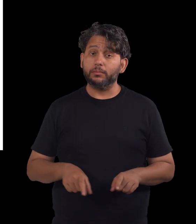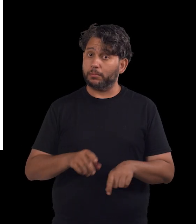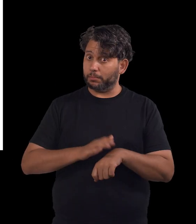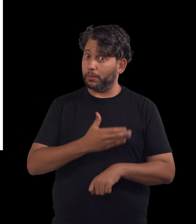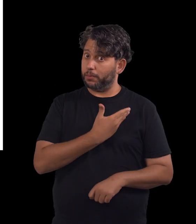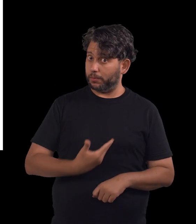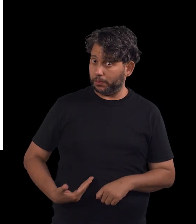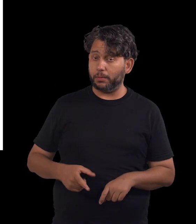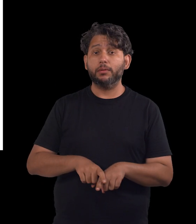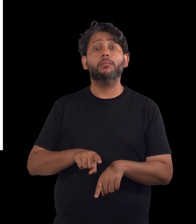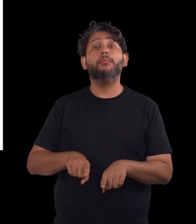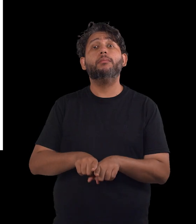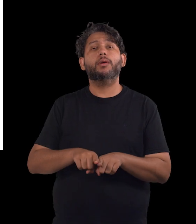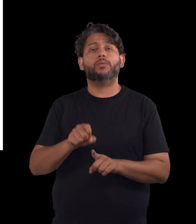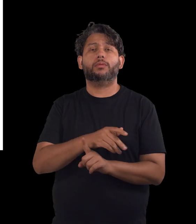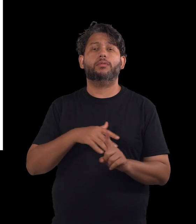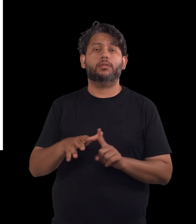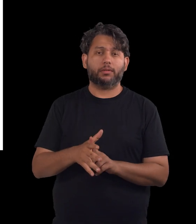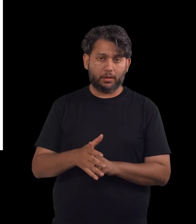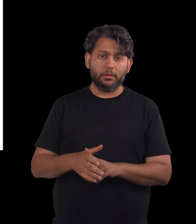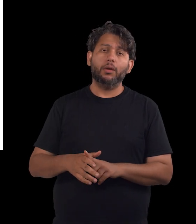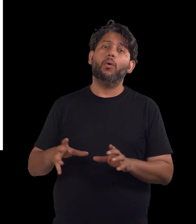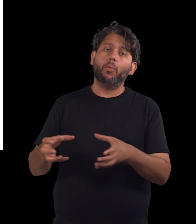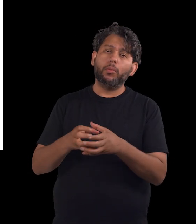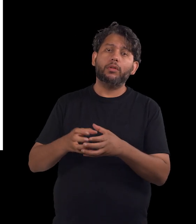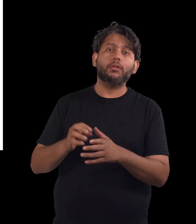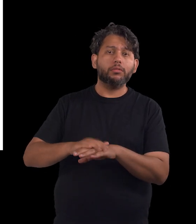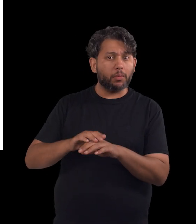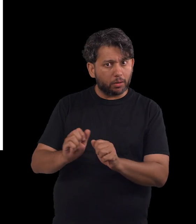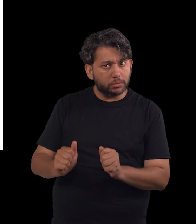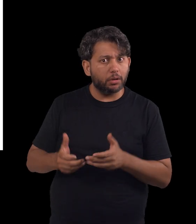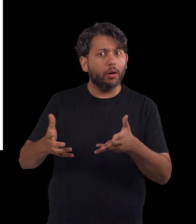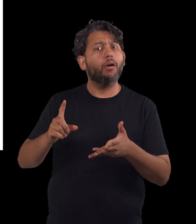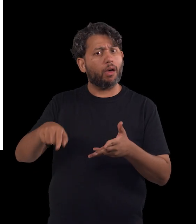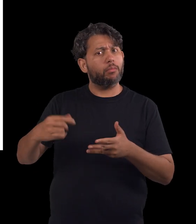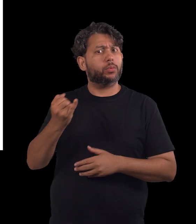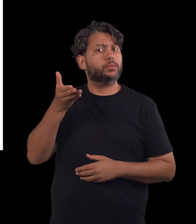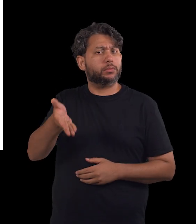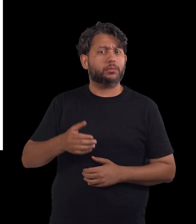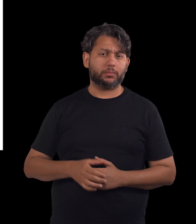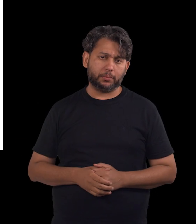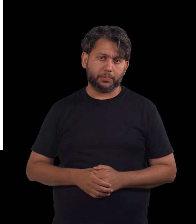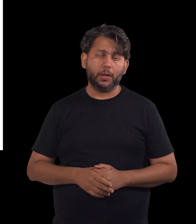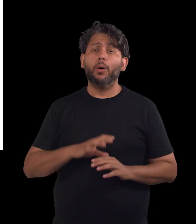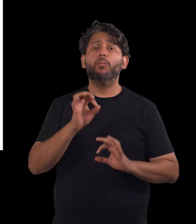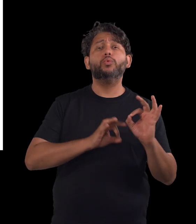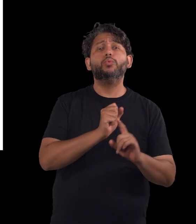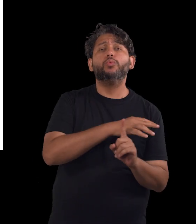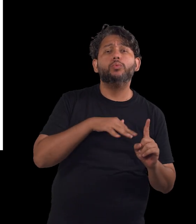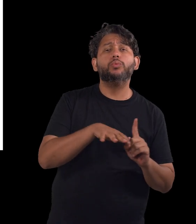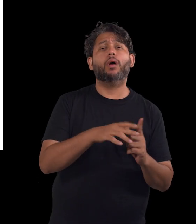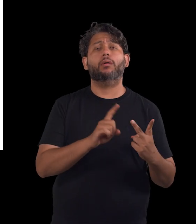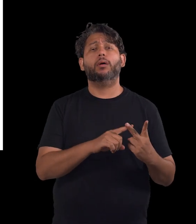da ação do Estado, iniciativas da sociedade civil e das próprias comunidades têm papel fundamental.